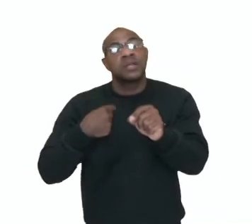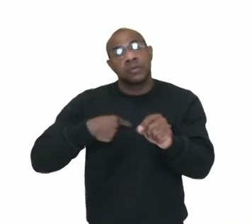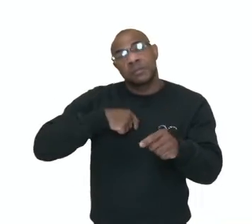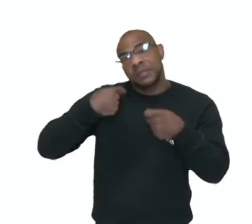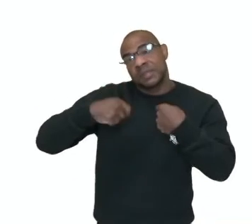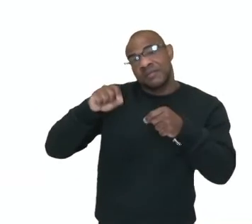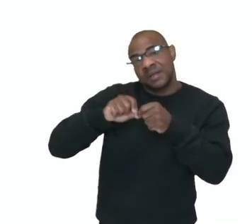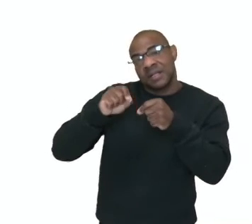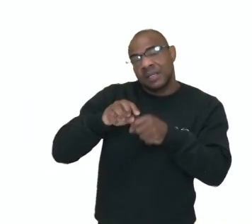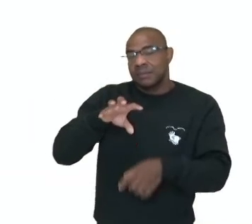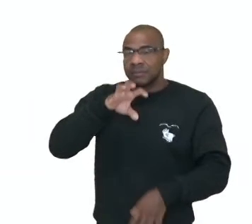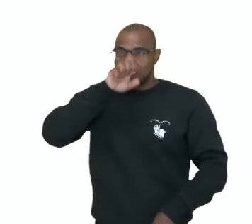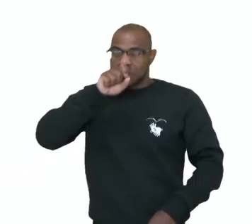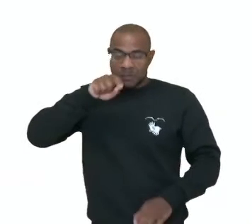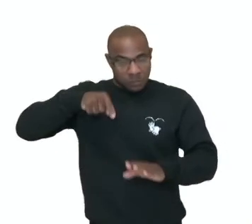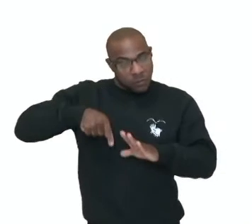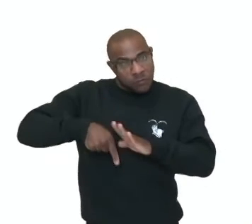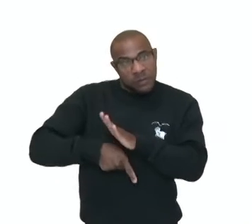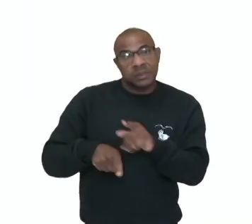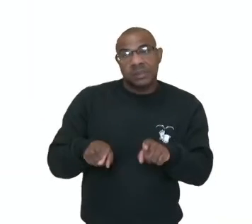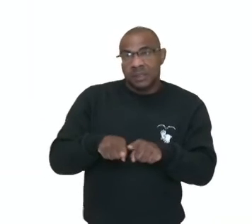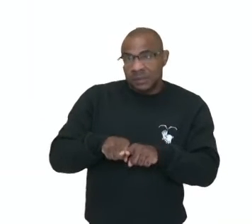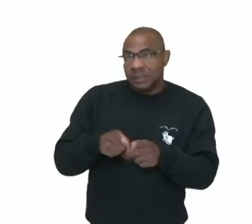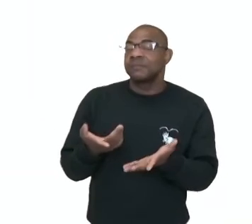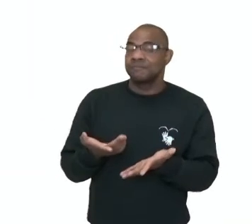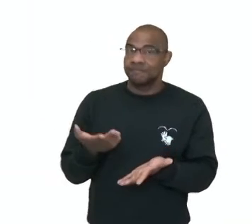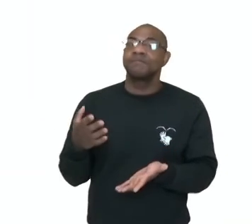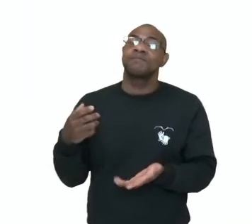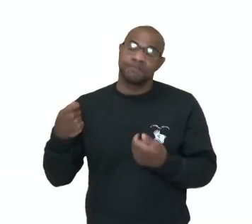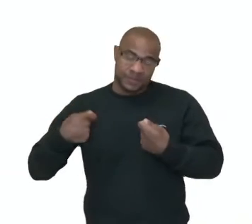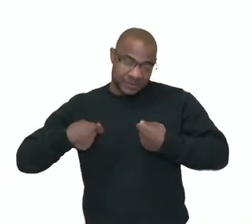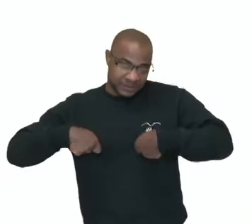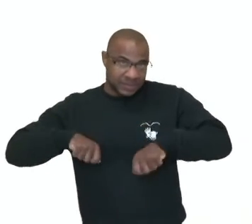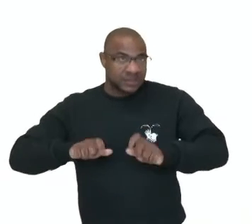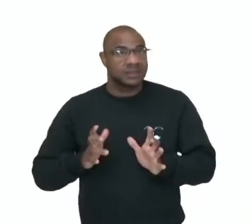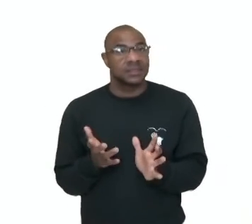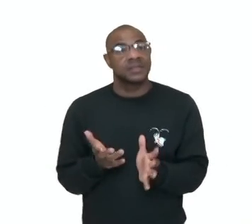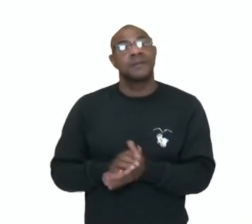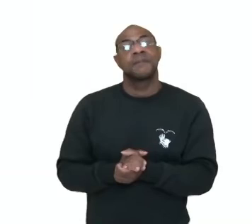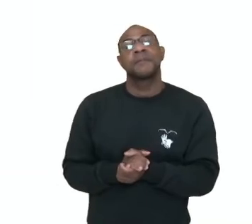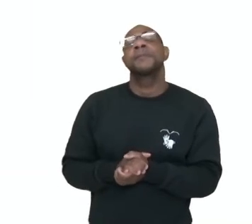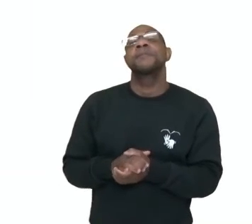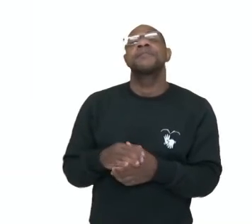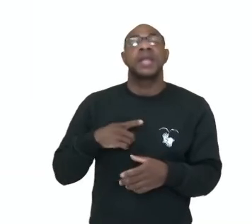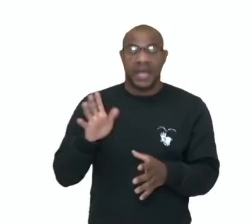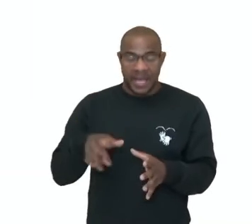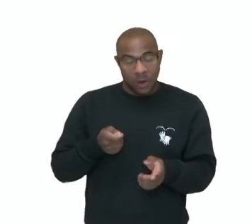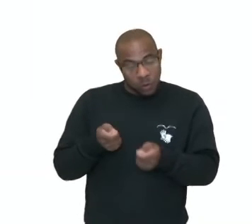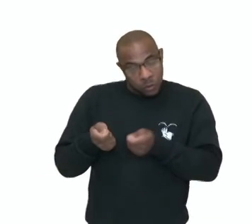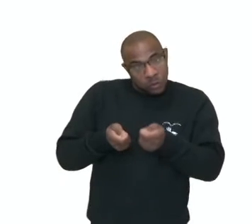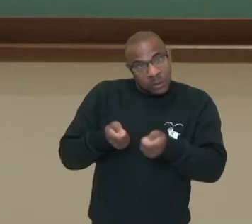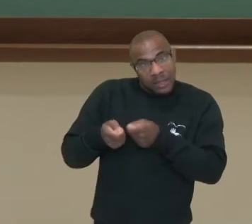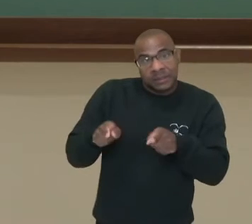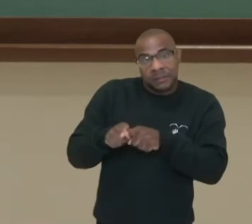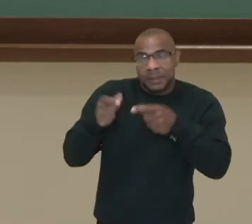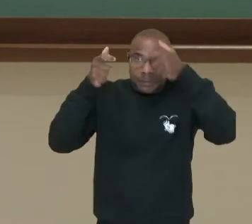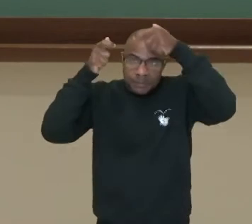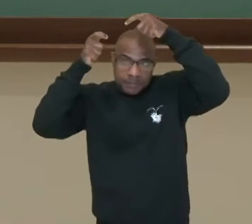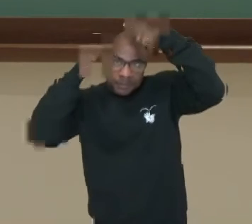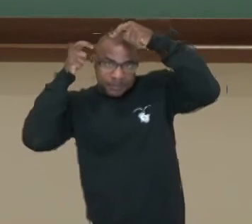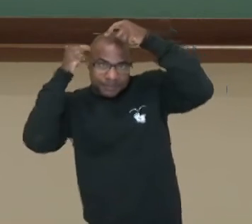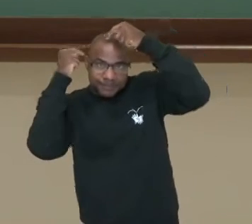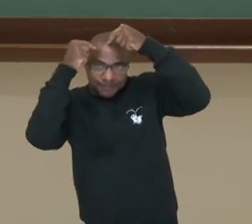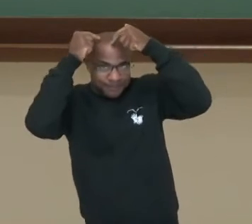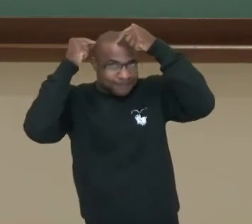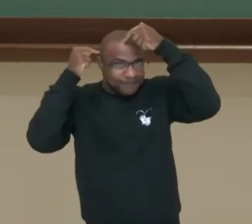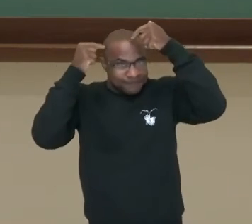fazer mais respirações profundas, né, com maior frequência, né? Então, isso também é controlado pelo nosso encéfalo ali, pelo tronco